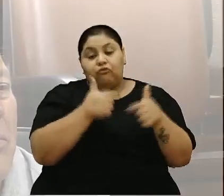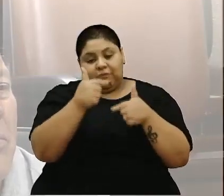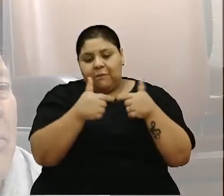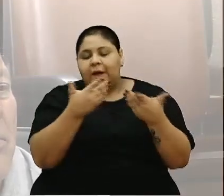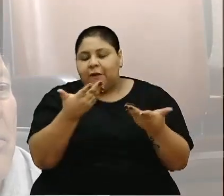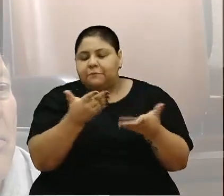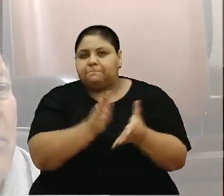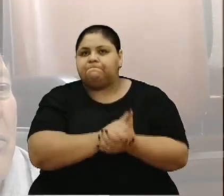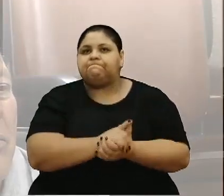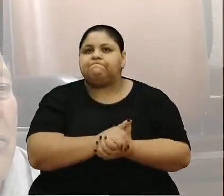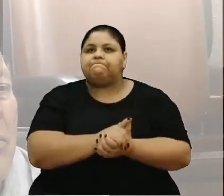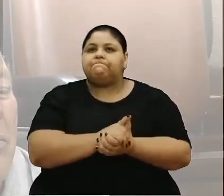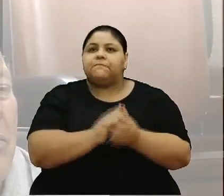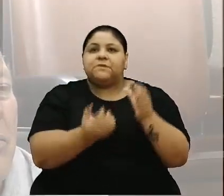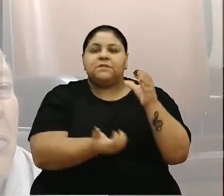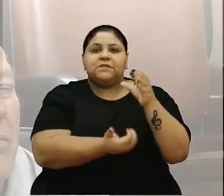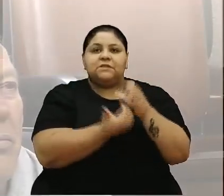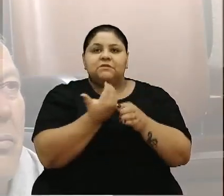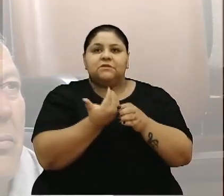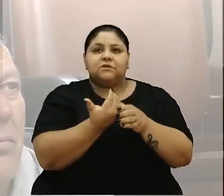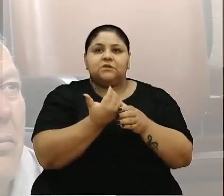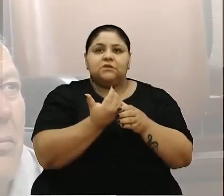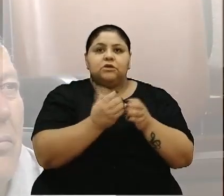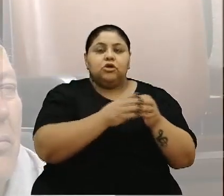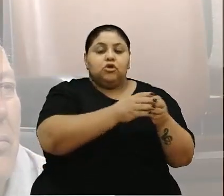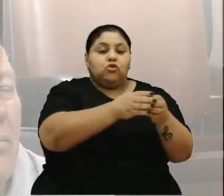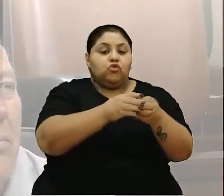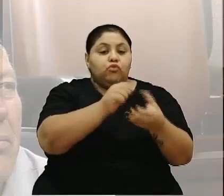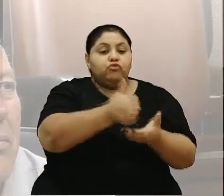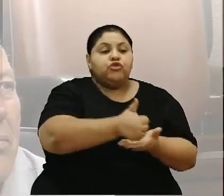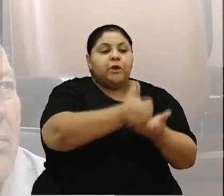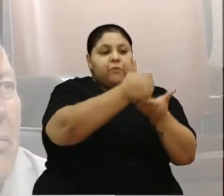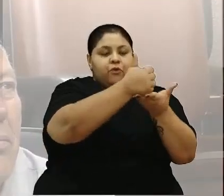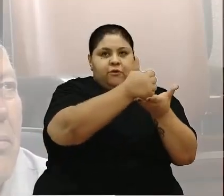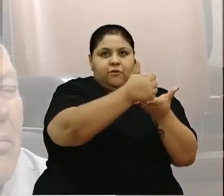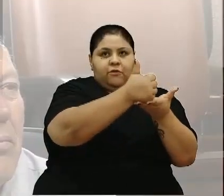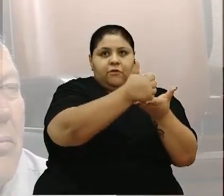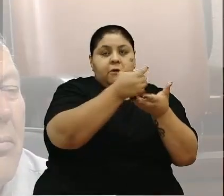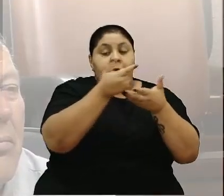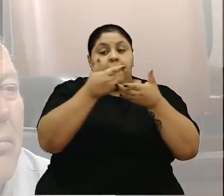Então, aí se criam frentes parlamentares paralelas. Mas se a gente criasse uma comissão